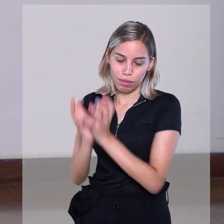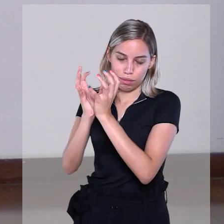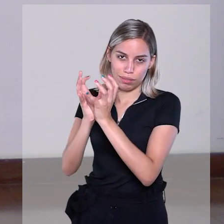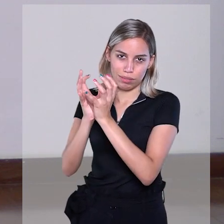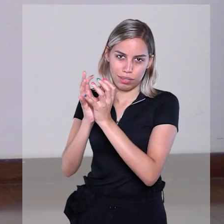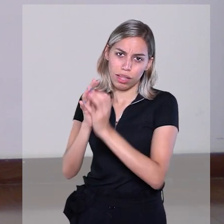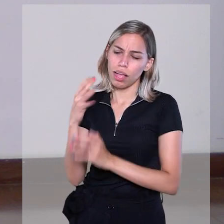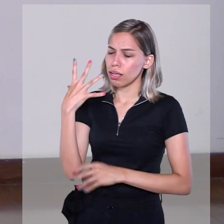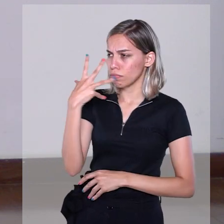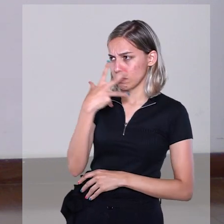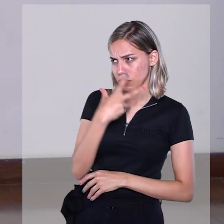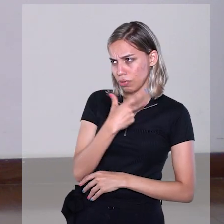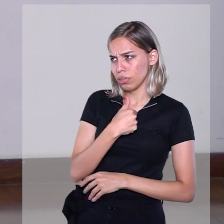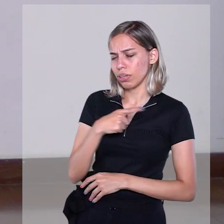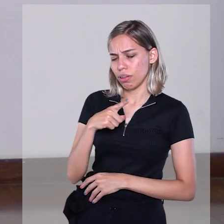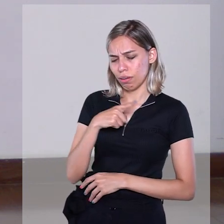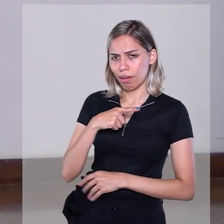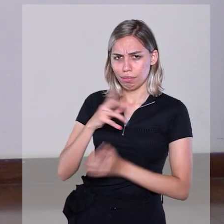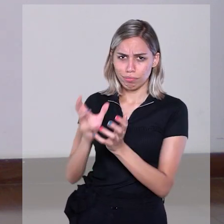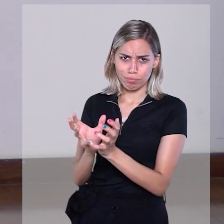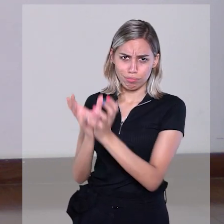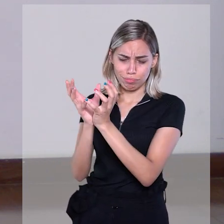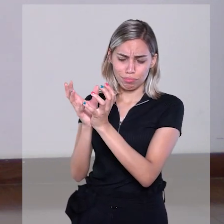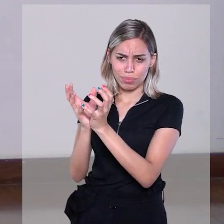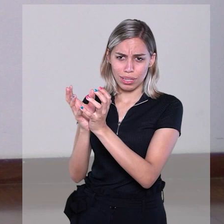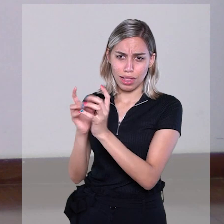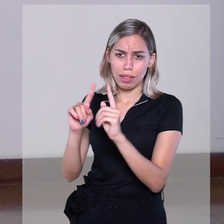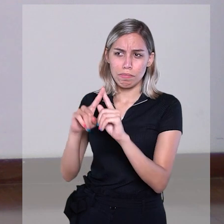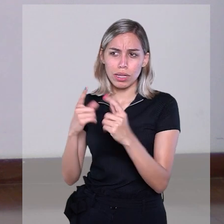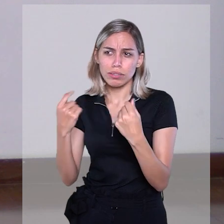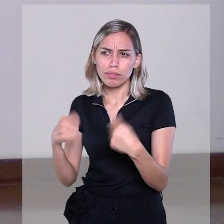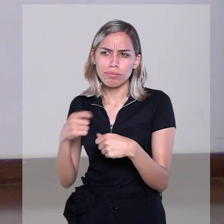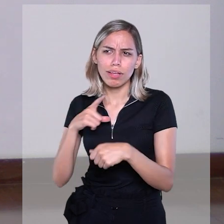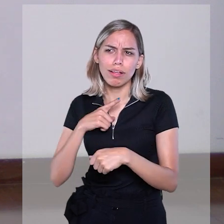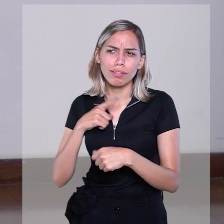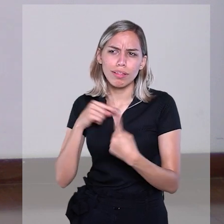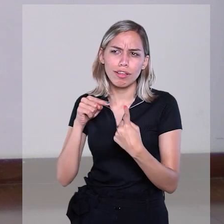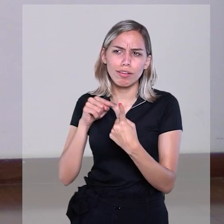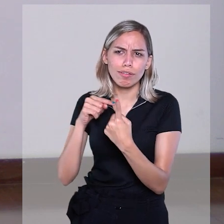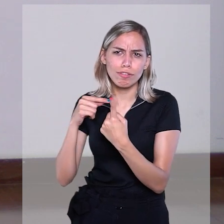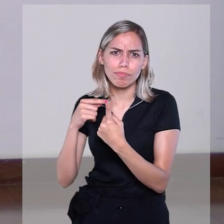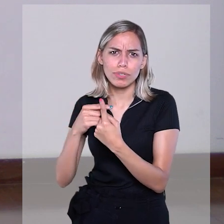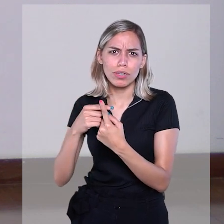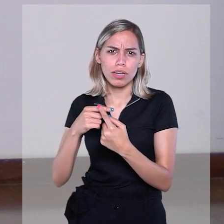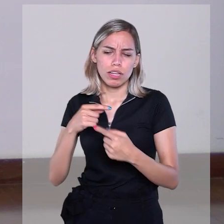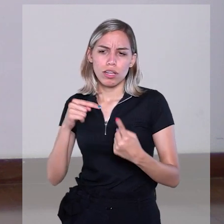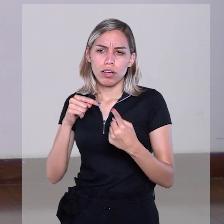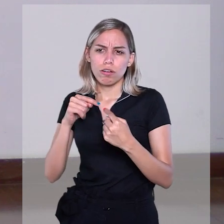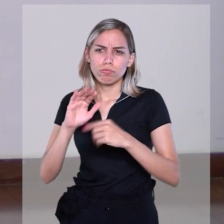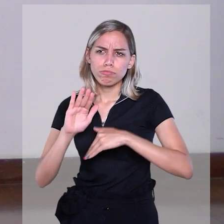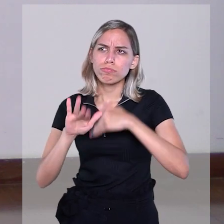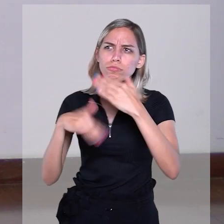uma contraparte, precisa ter um avanço também, qual seja aquele de definir. Tá, o Tom Farias